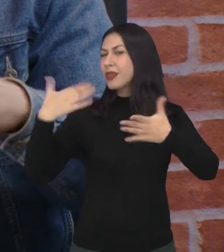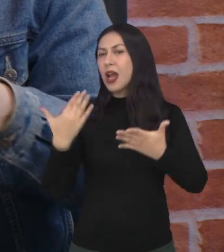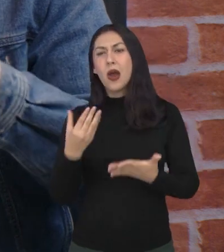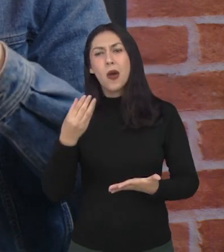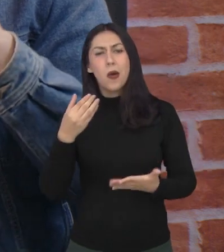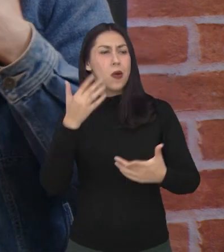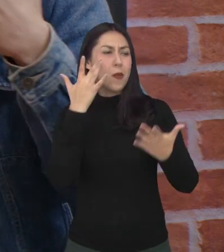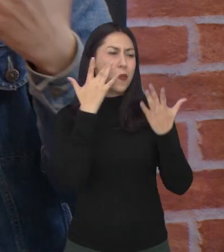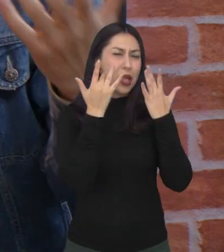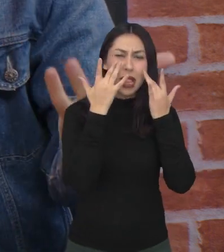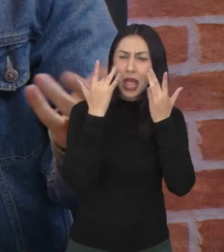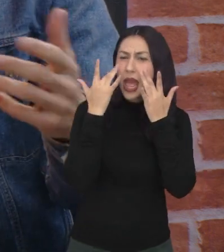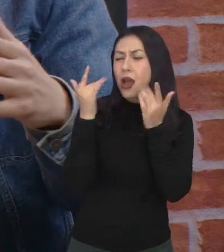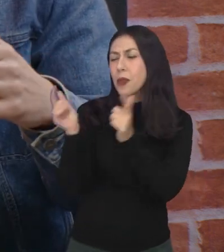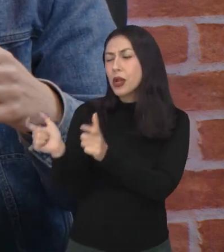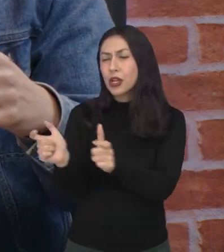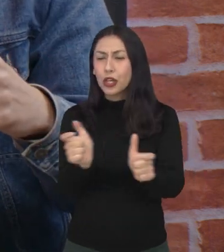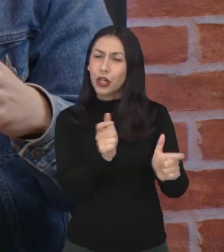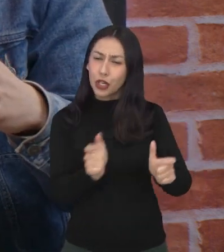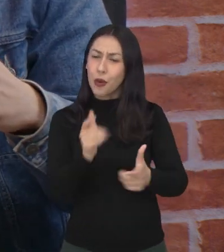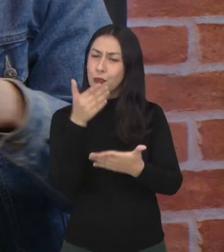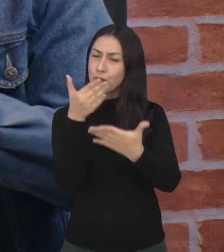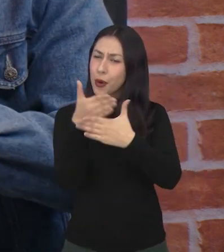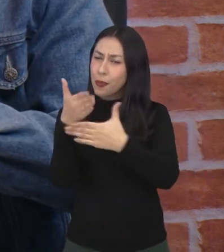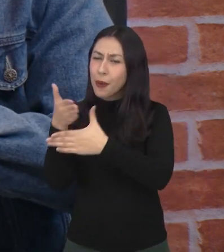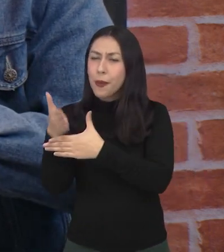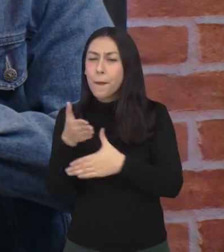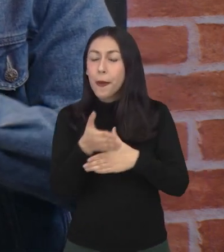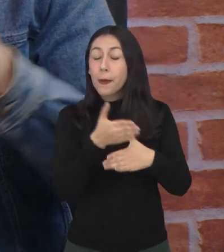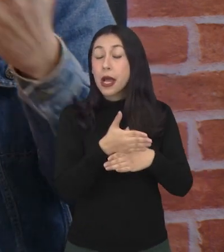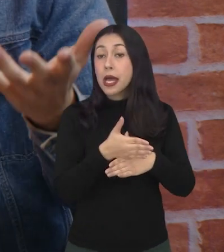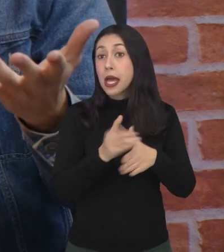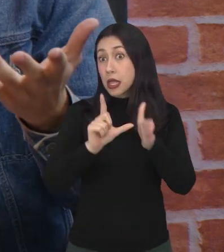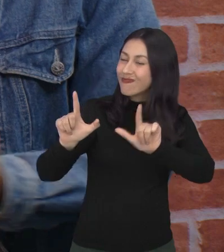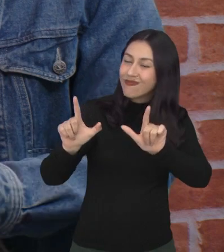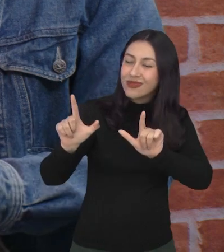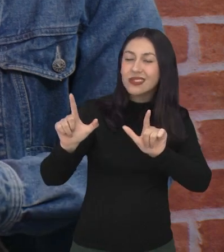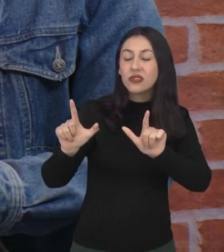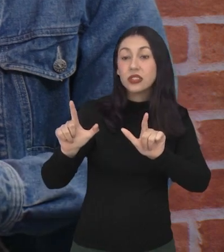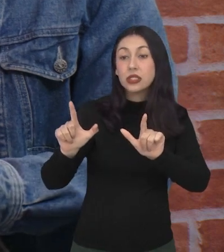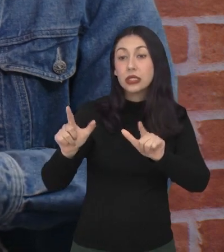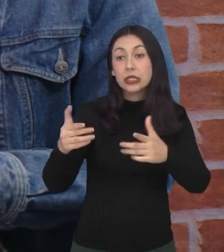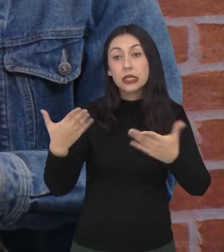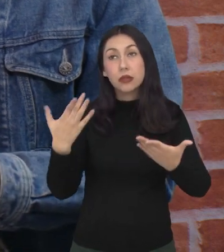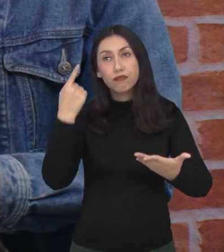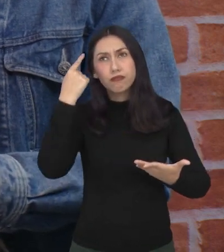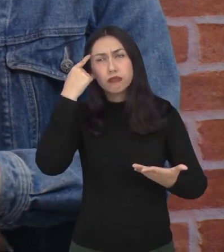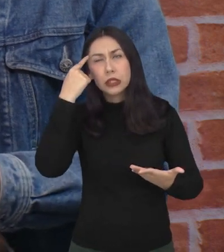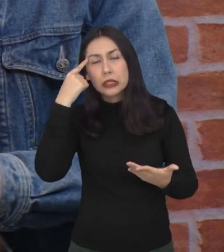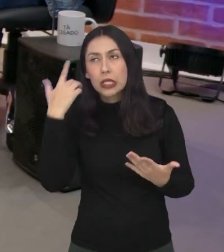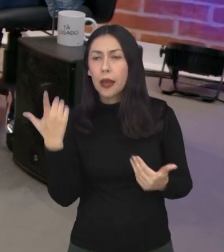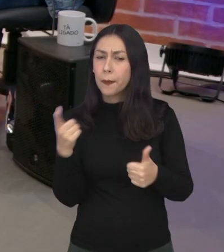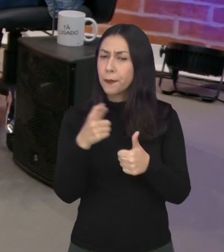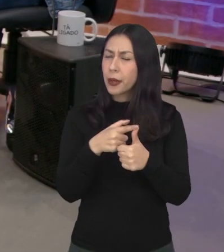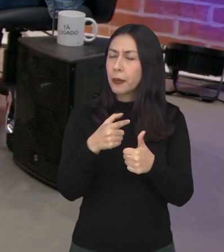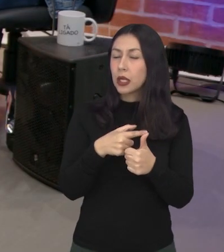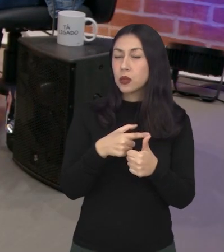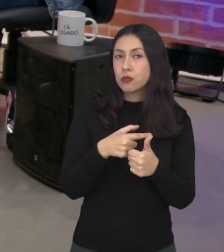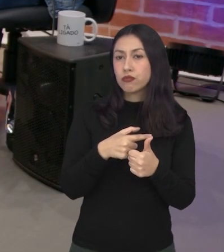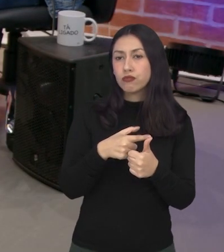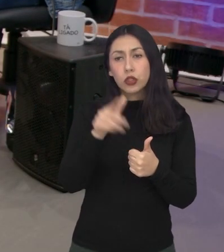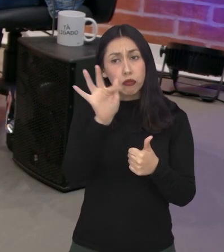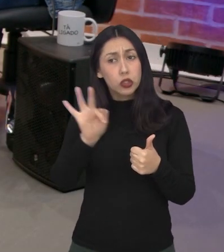vou fazer. Eu era muito tímido, morria de vergonha, aquela criança que não falava nem com o professor dentro da sala de aula. Mas aí comecei a fazer